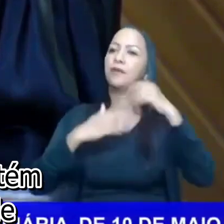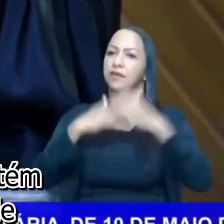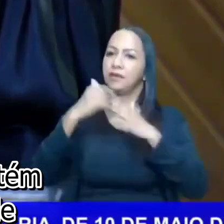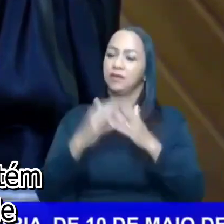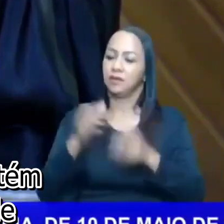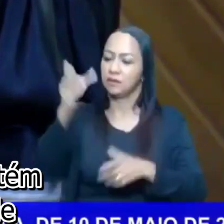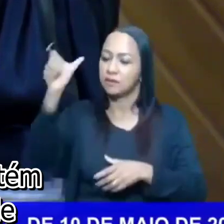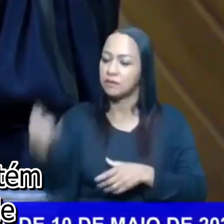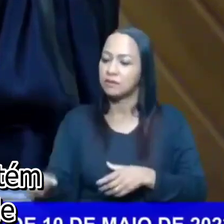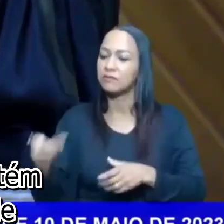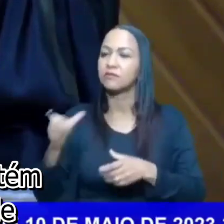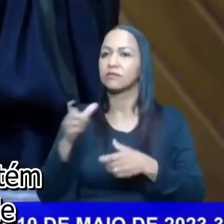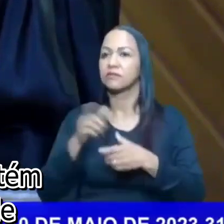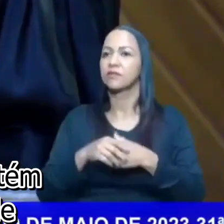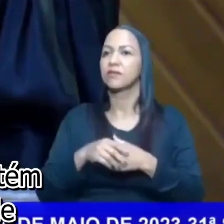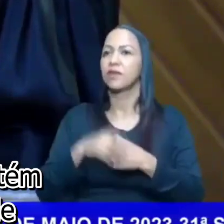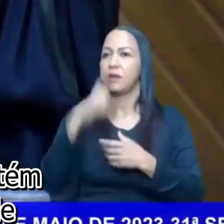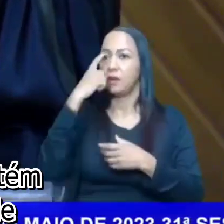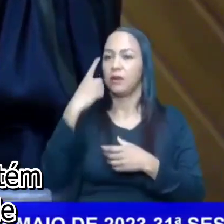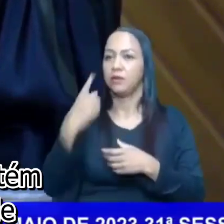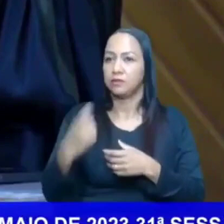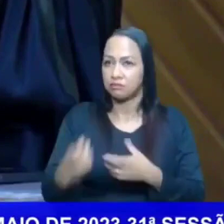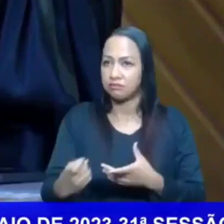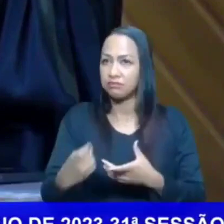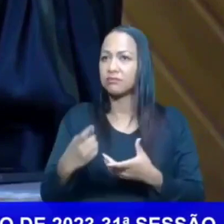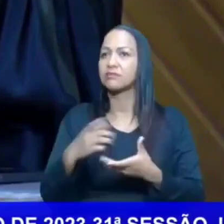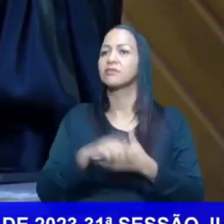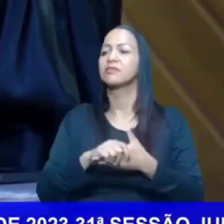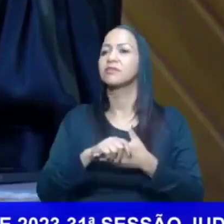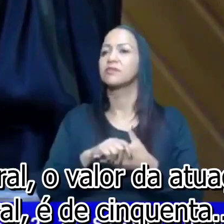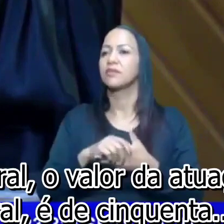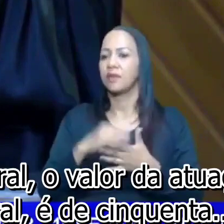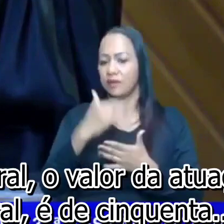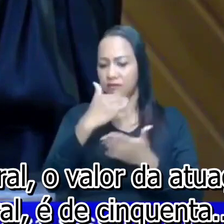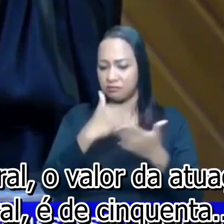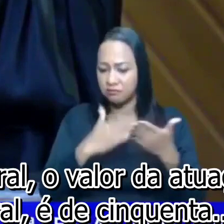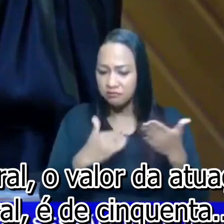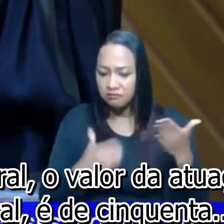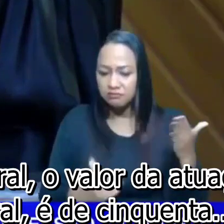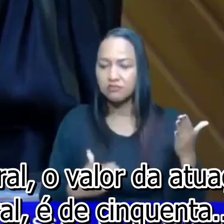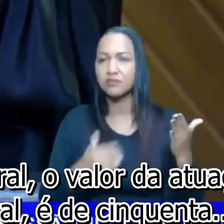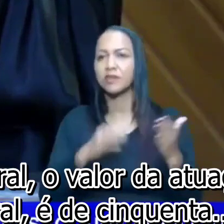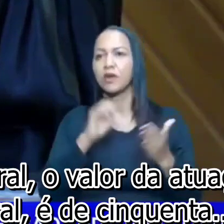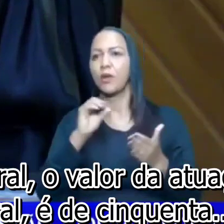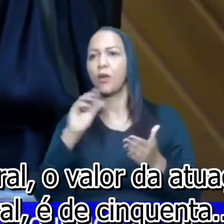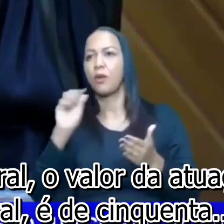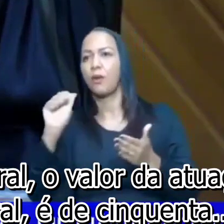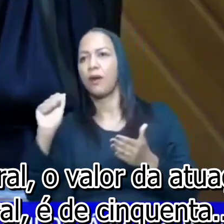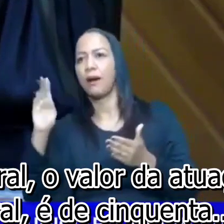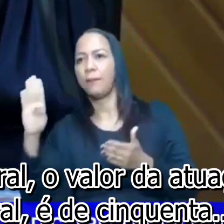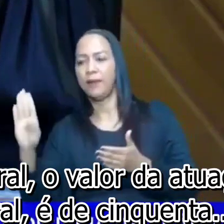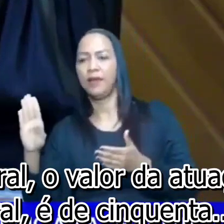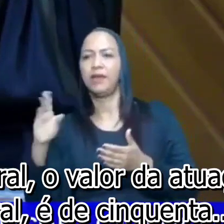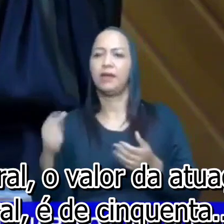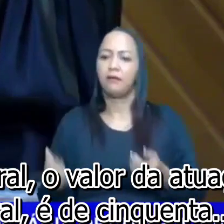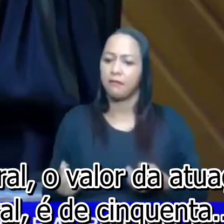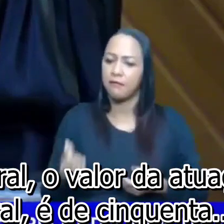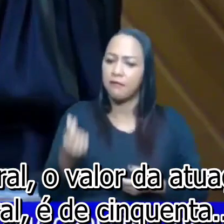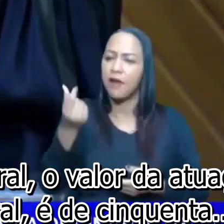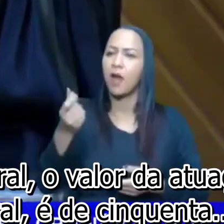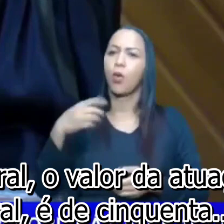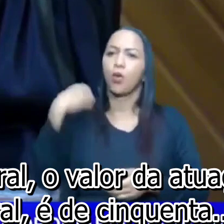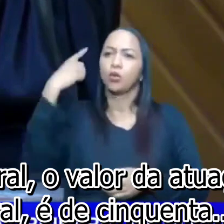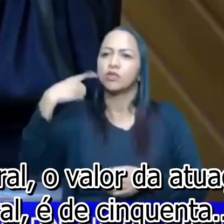cliente. À guisa de curiosidade, conforme a tabela dos honorários da OAB do Distrito Federal, o valor da atuação